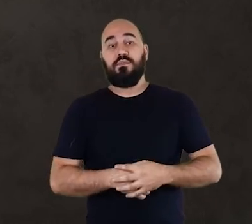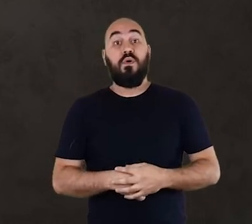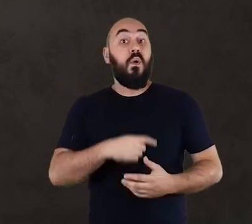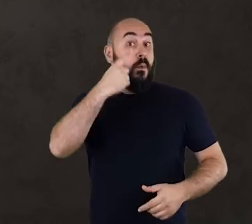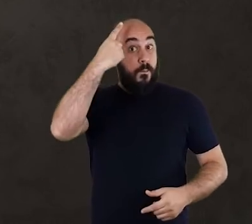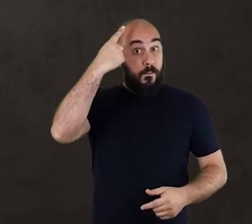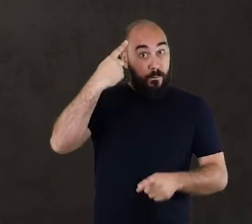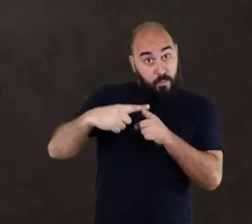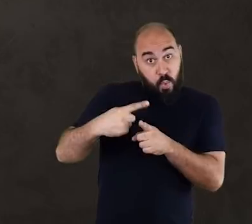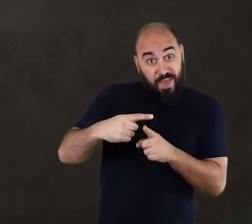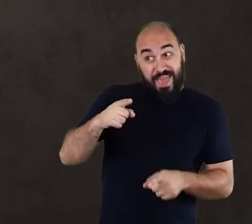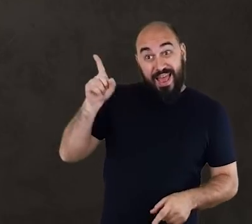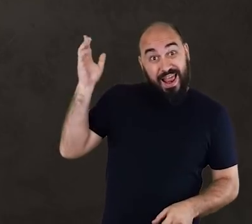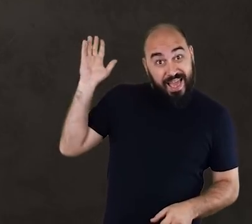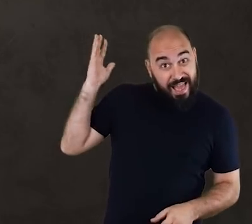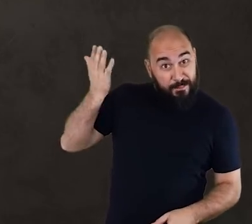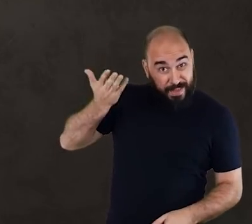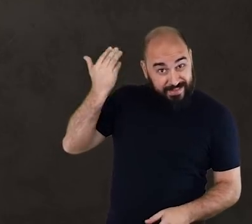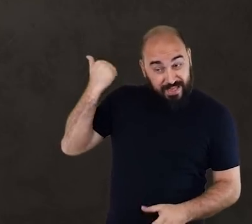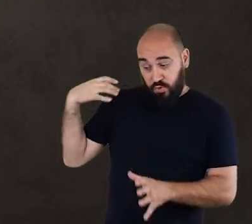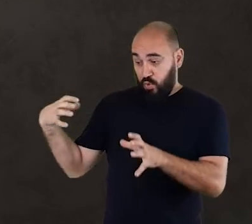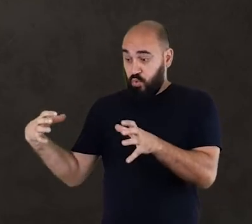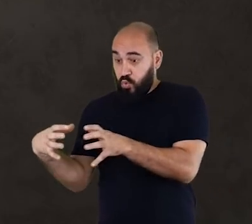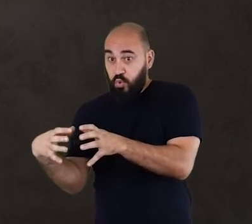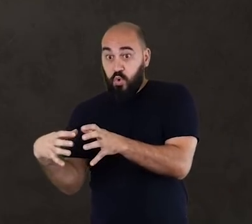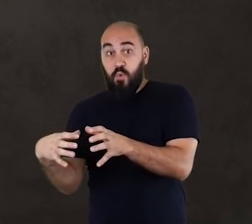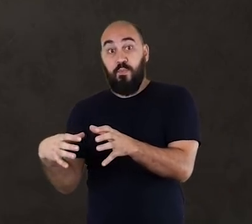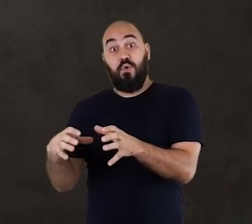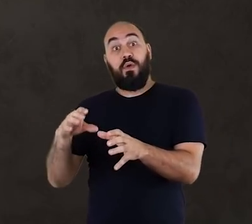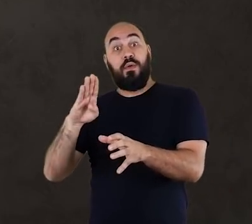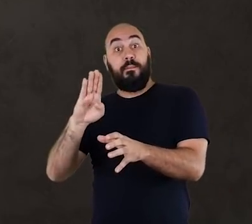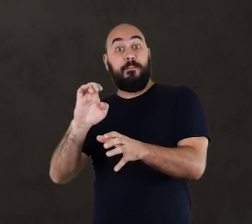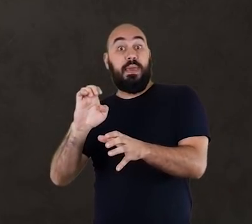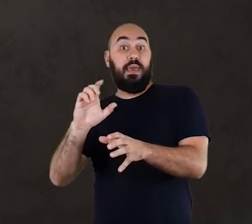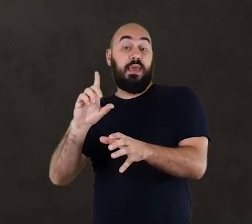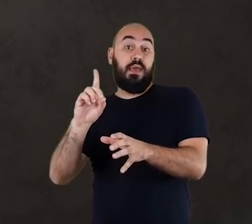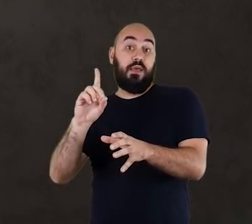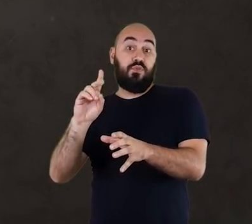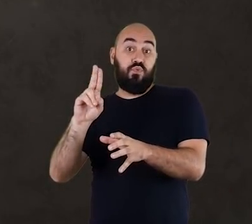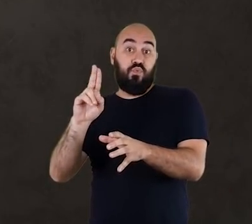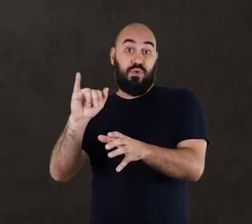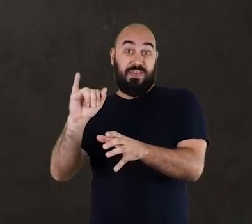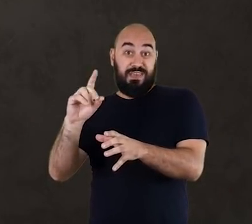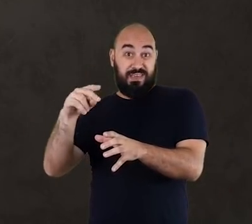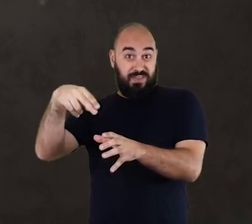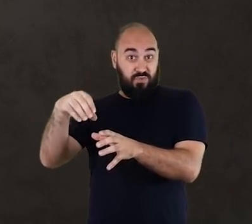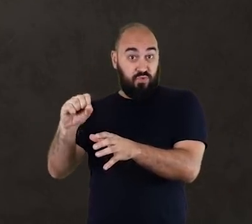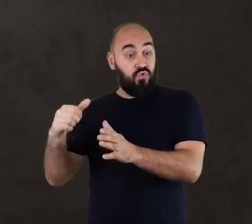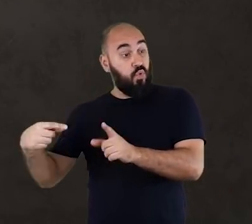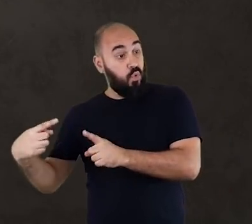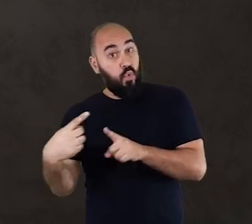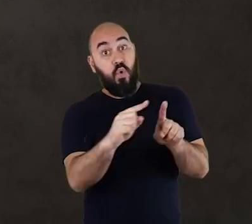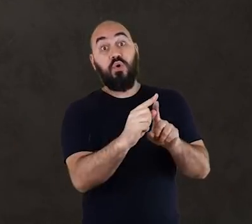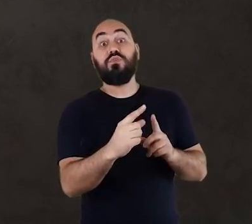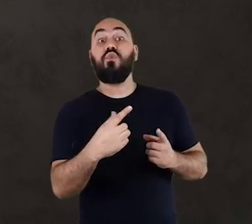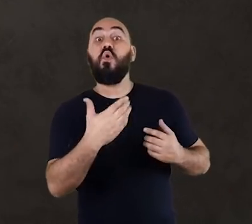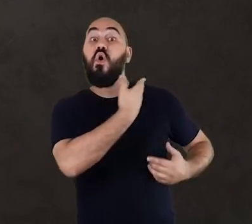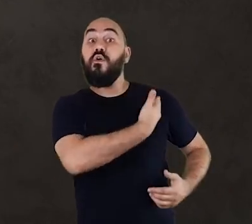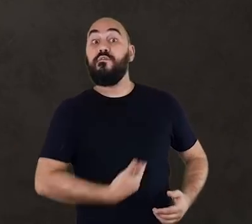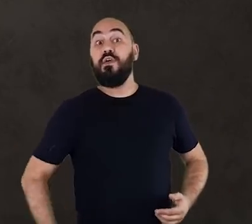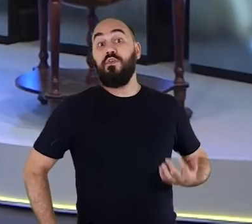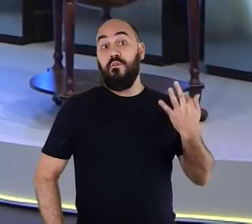governo otomano, que na época dominava toda a região. E eles não queriam que o governo otomano confiscasse o